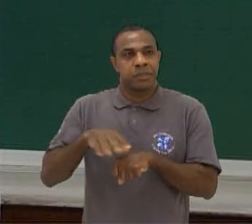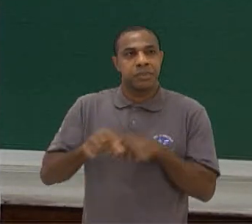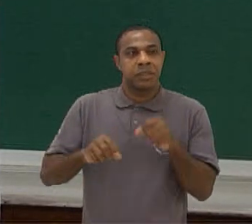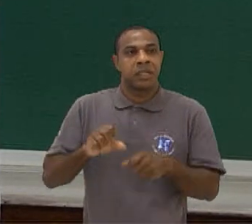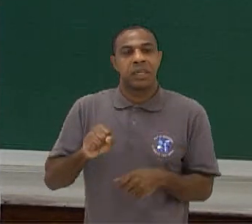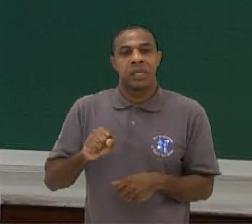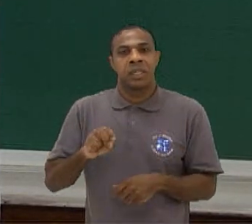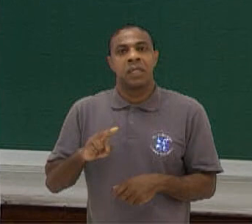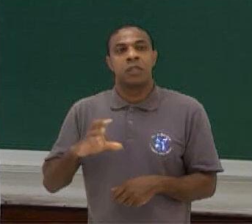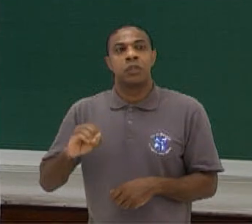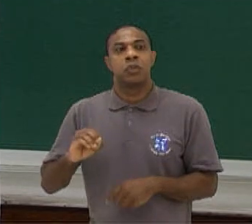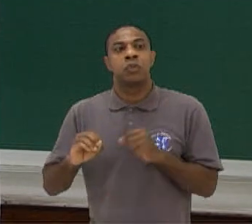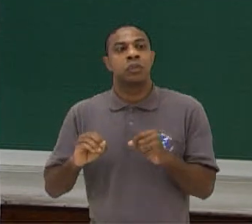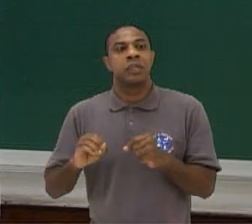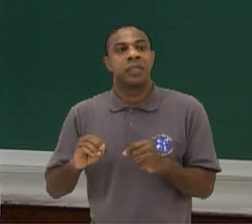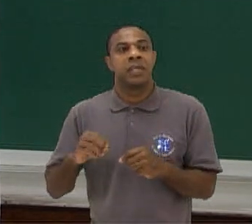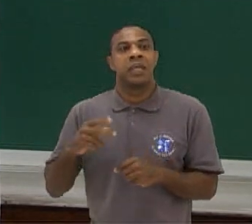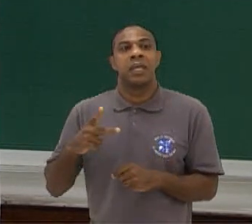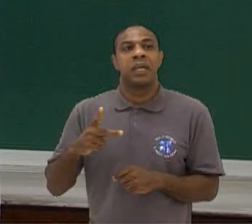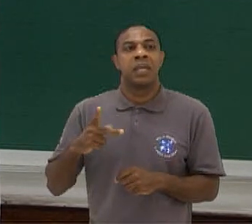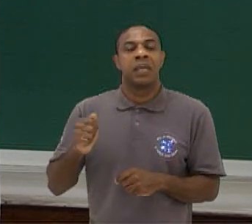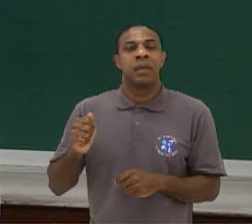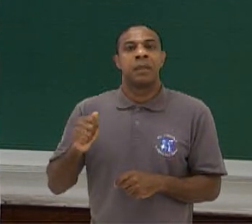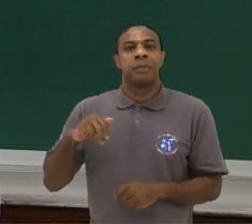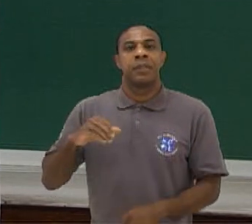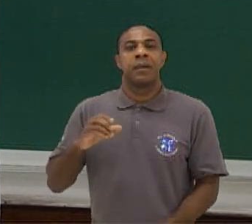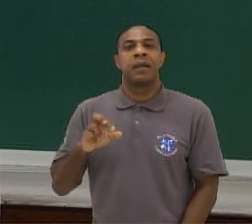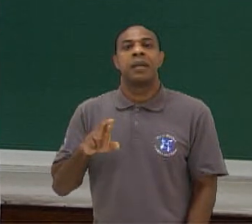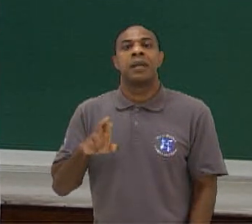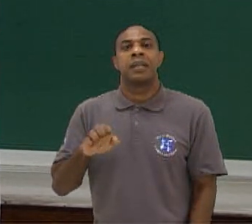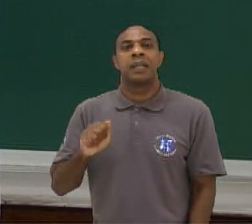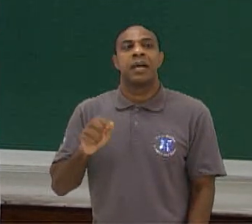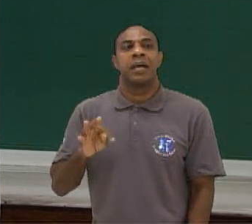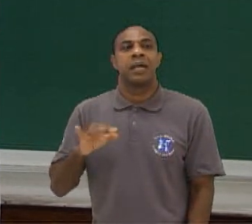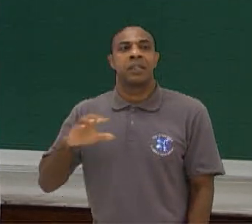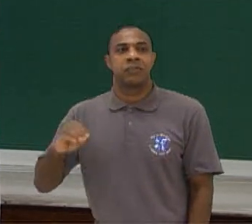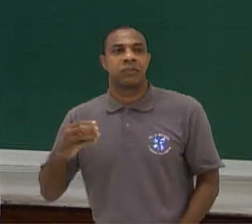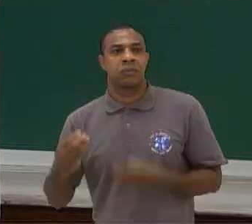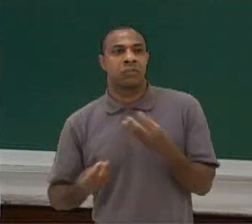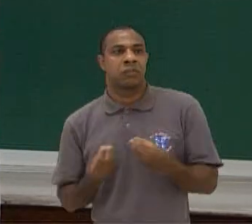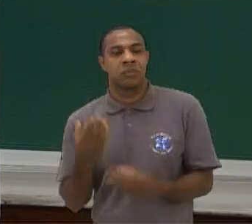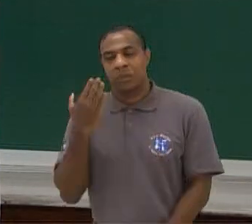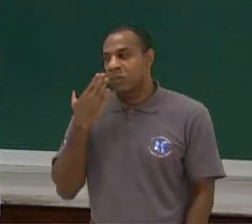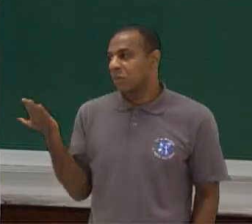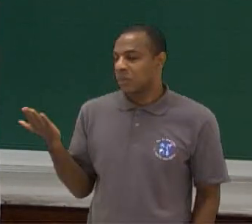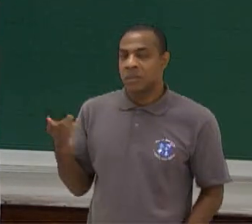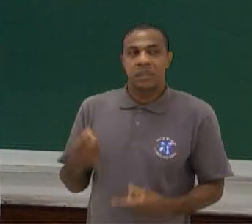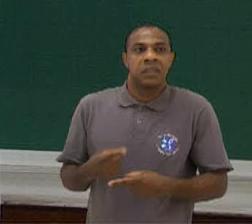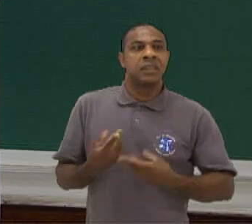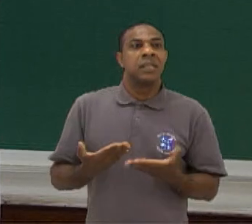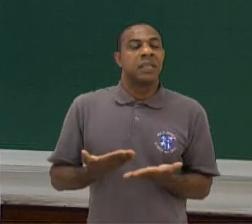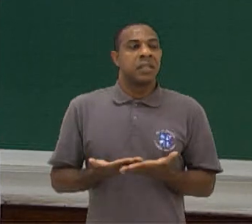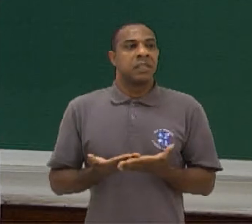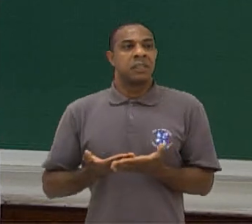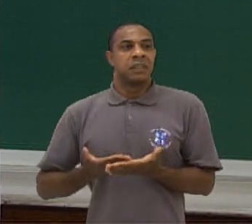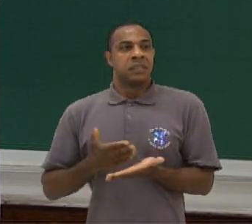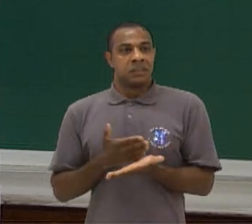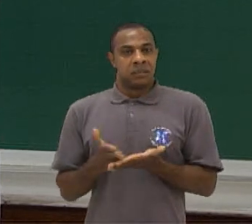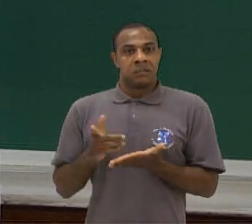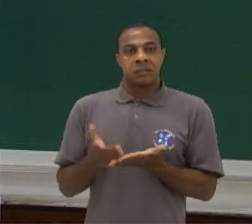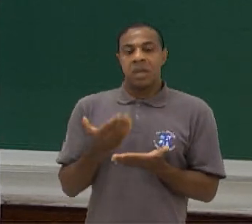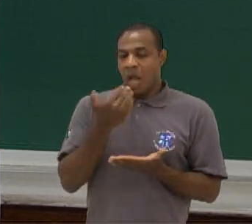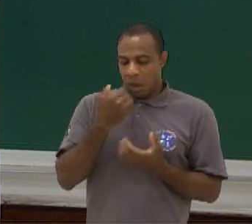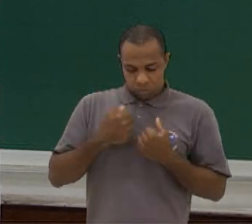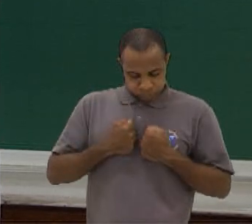suco pancreático. Notem, ela é ativada quando o quimo ele entra logo no início do